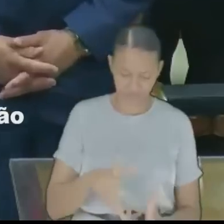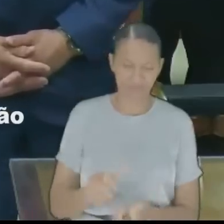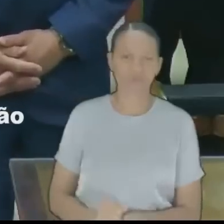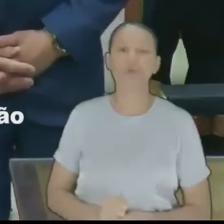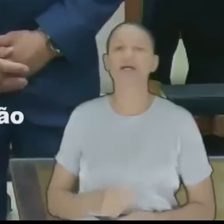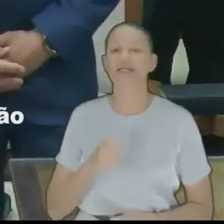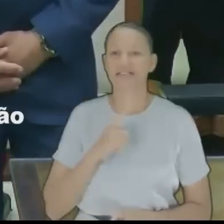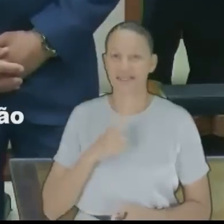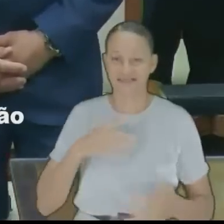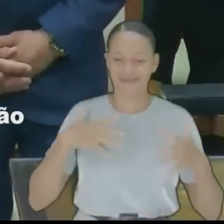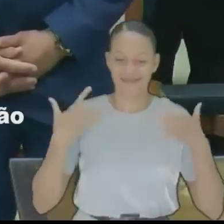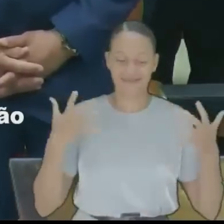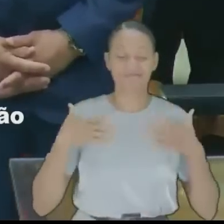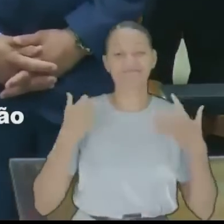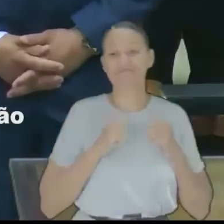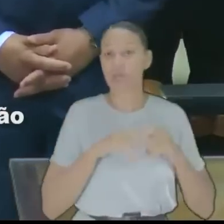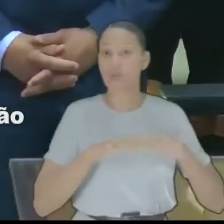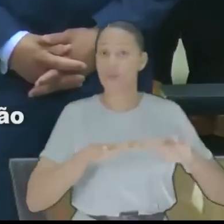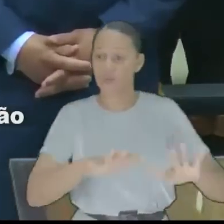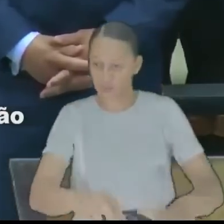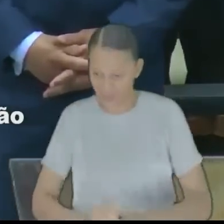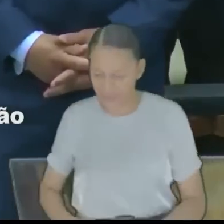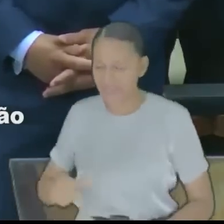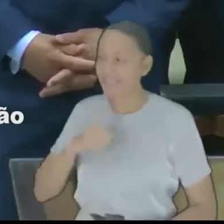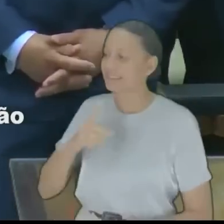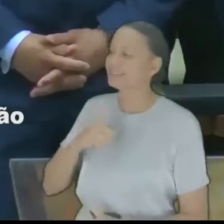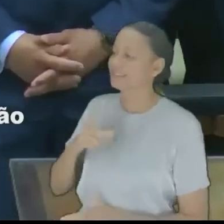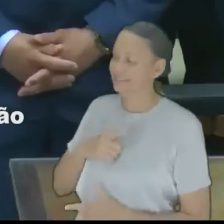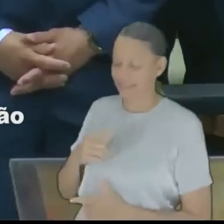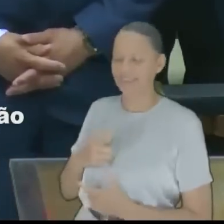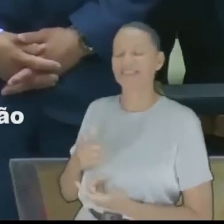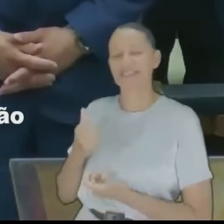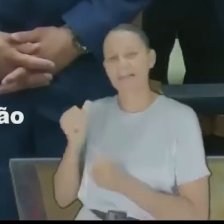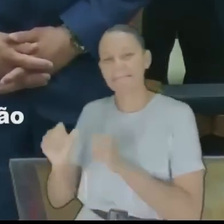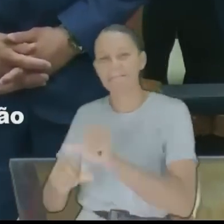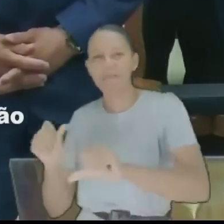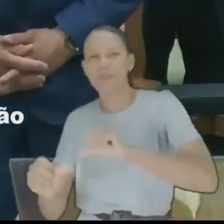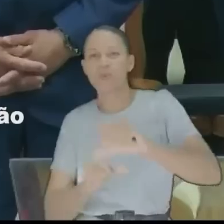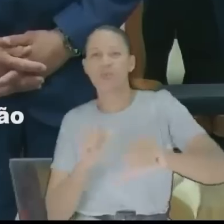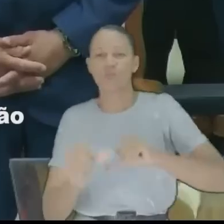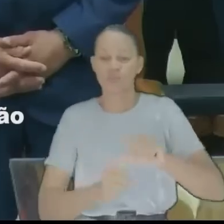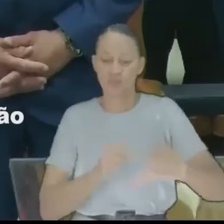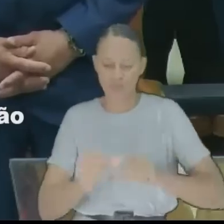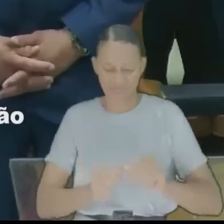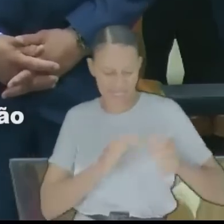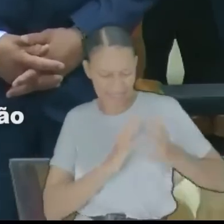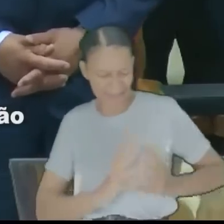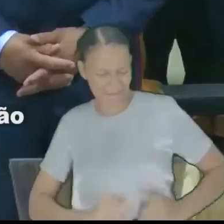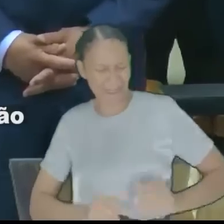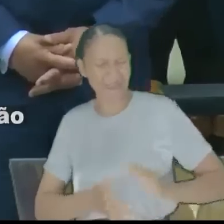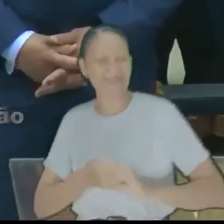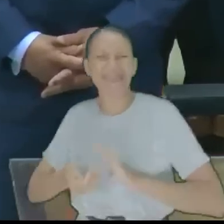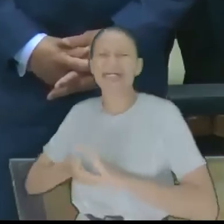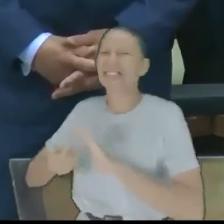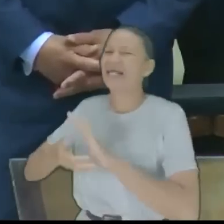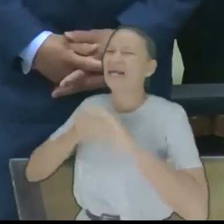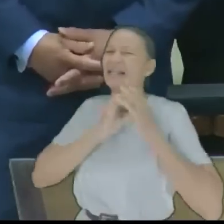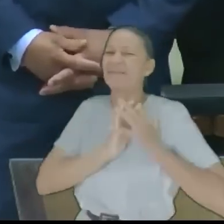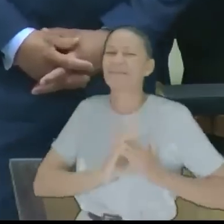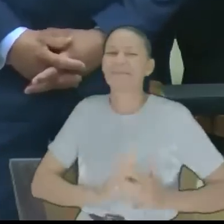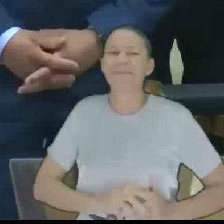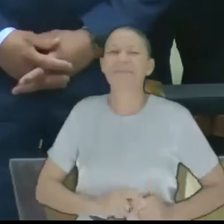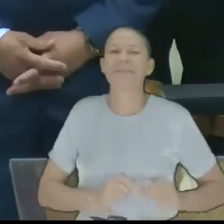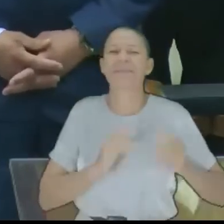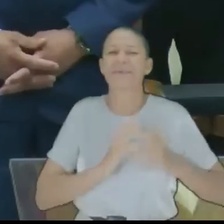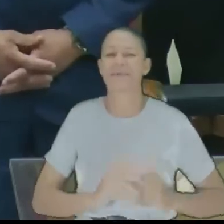destilando mosto, que os outeiros estão destilando leite, e que o ribeiro de Deus, o ribeiro do